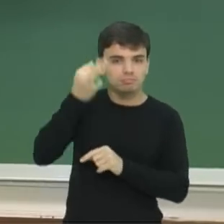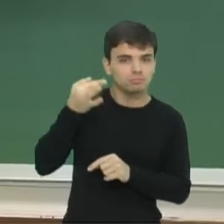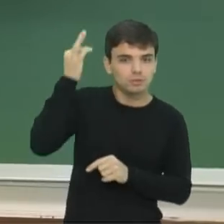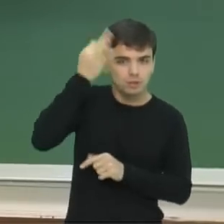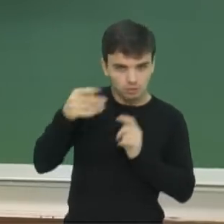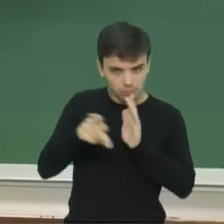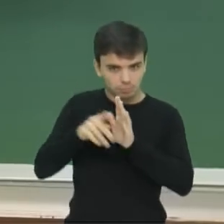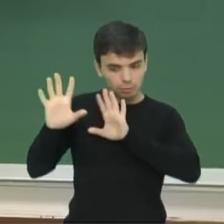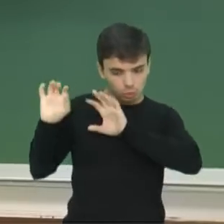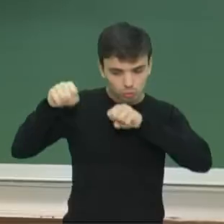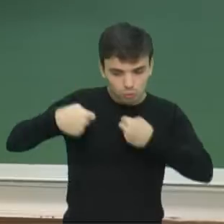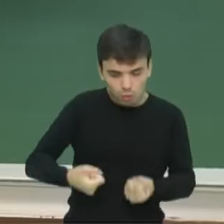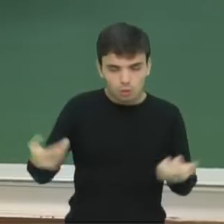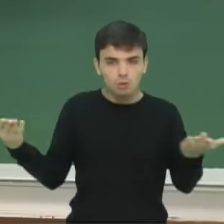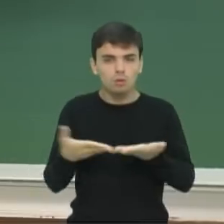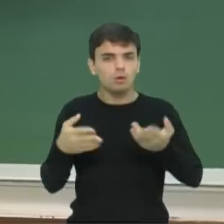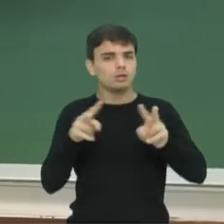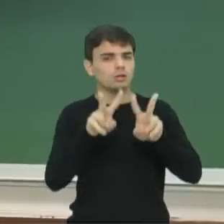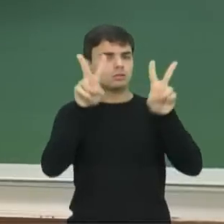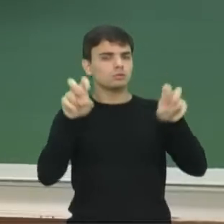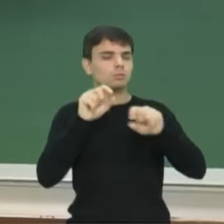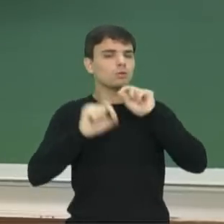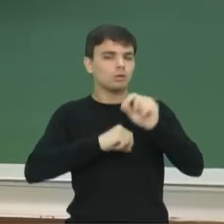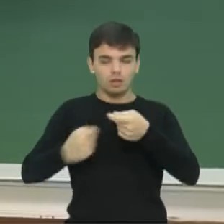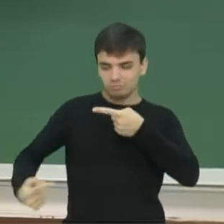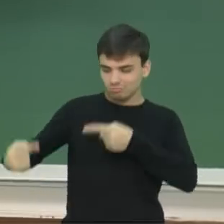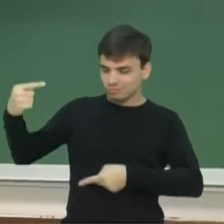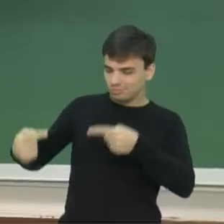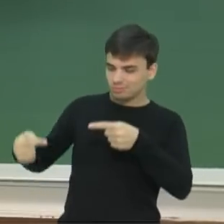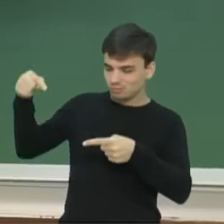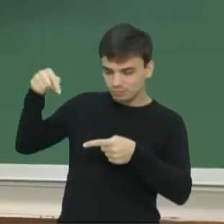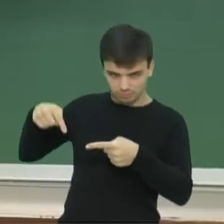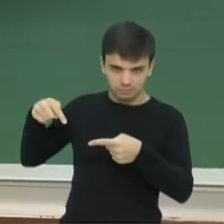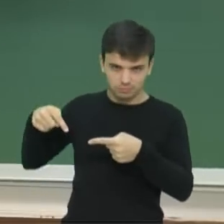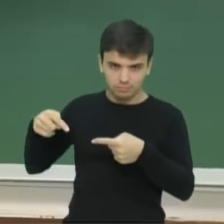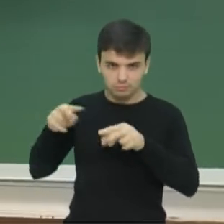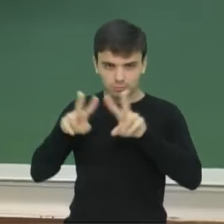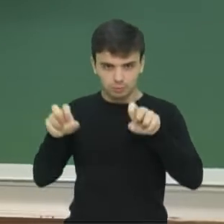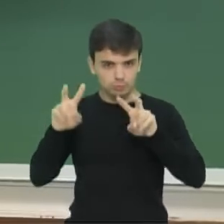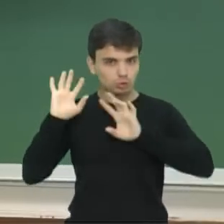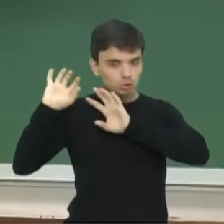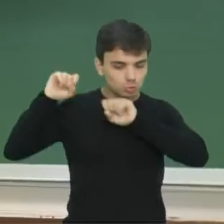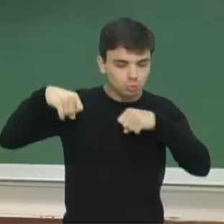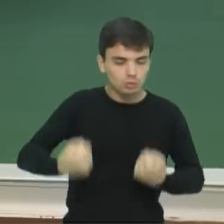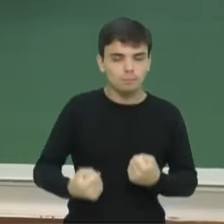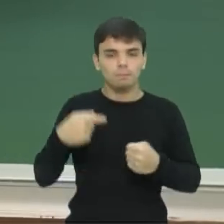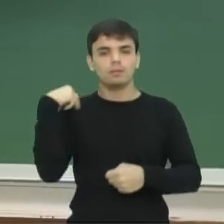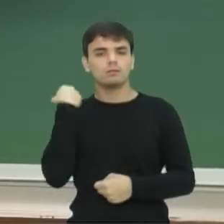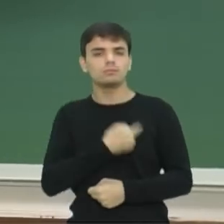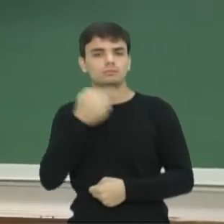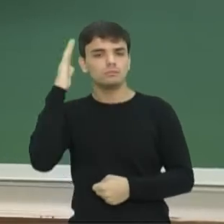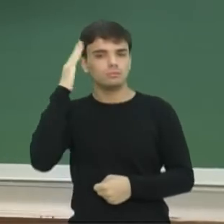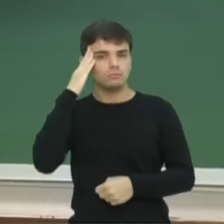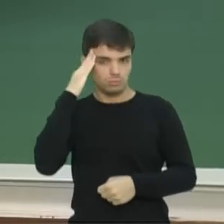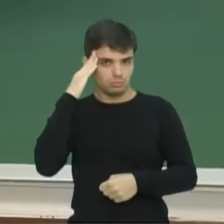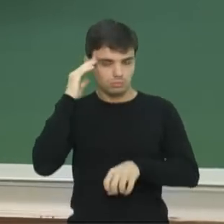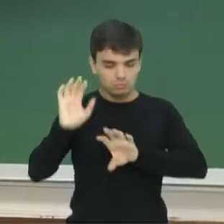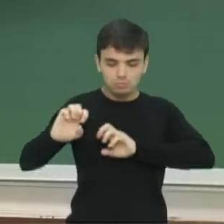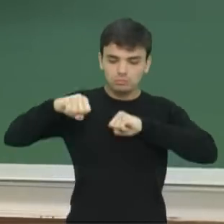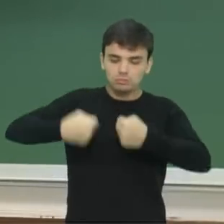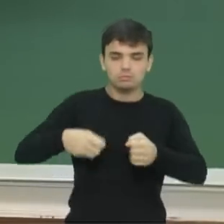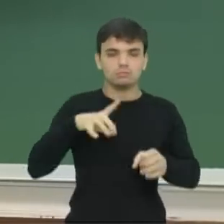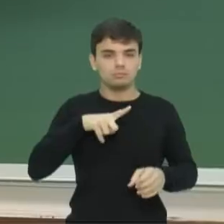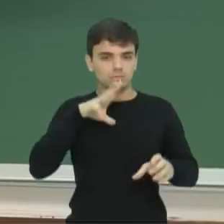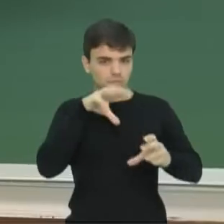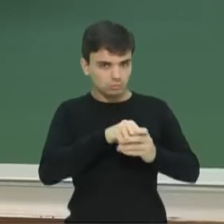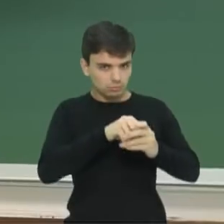do judô, né? Hoje nós vamos tratar da competição do judô em si, né? Então, sabemos que o judô é disputado dentro das Olimpíadas, existem